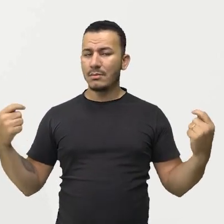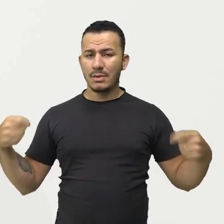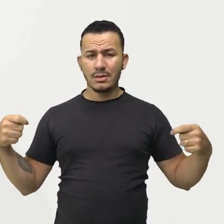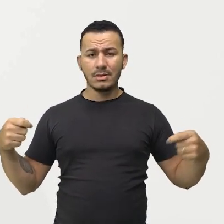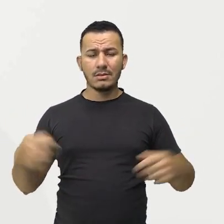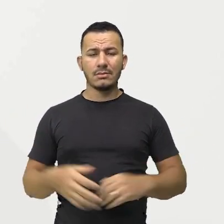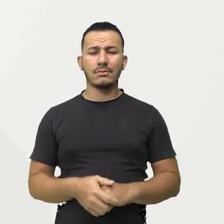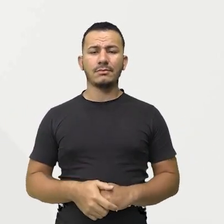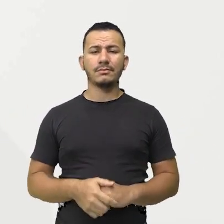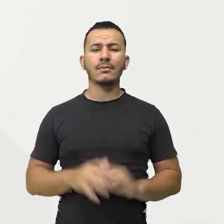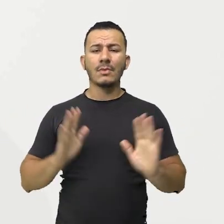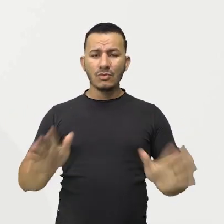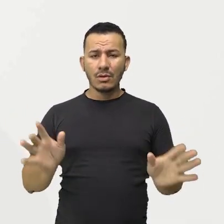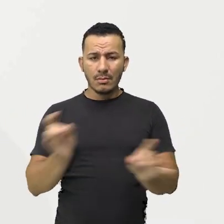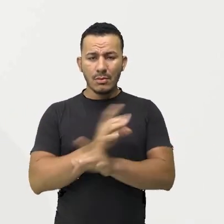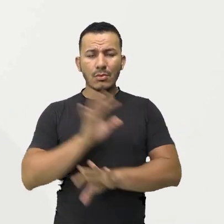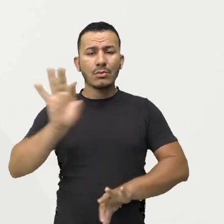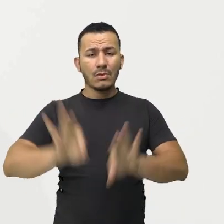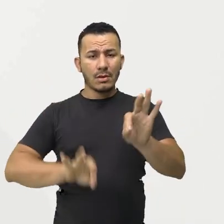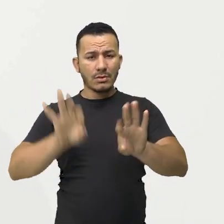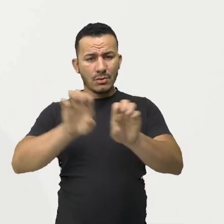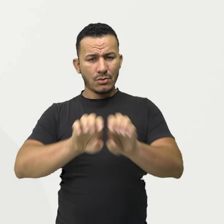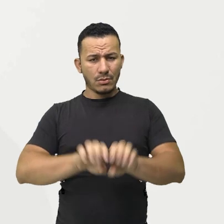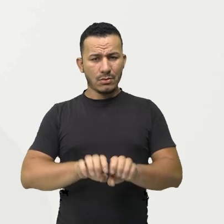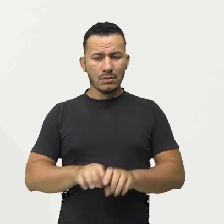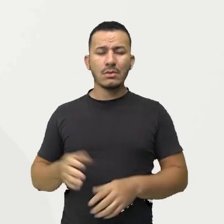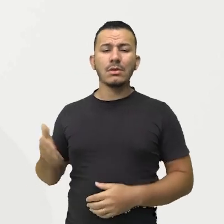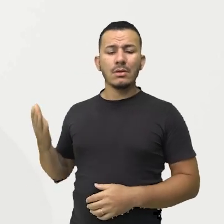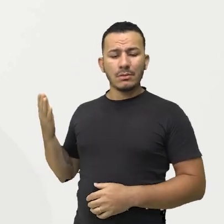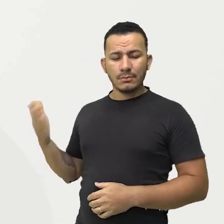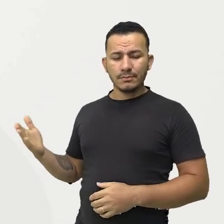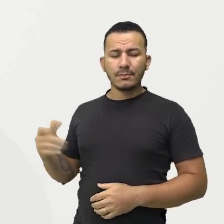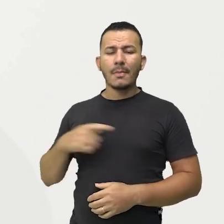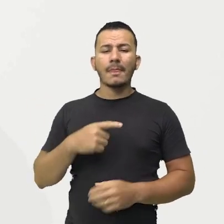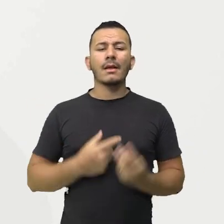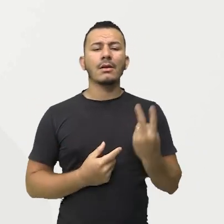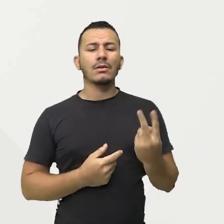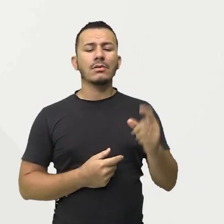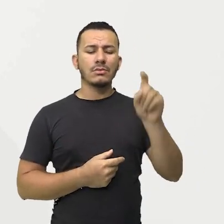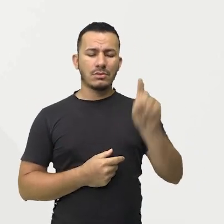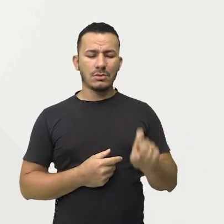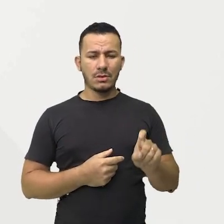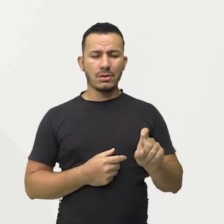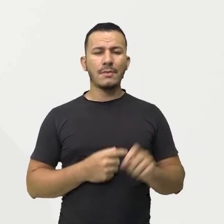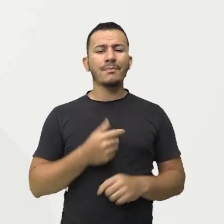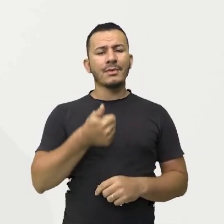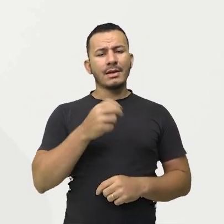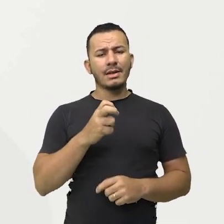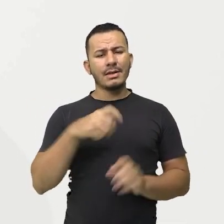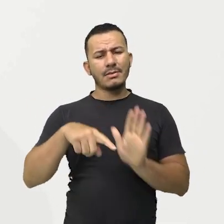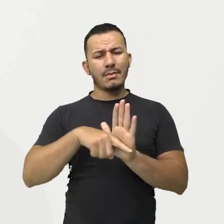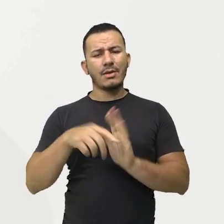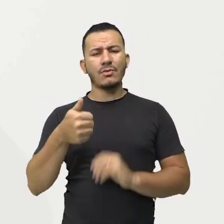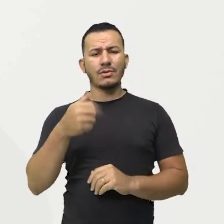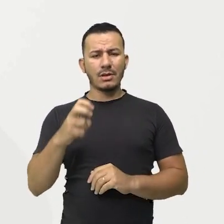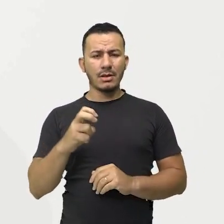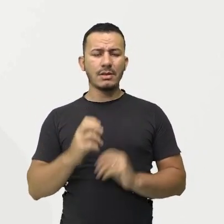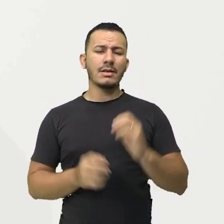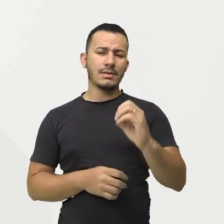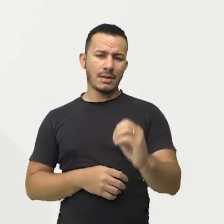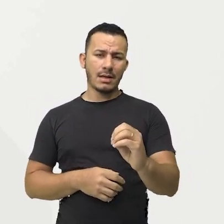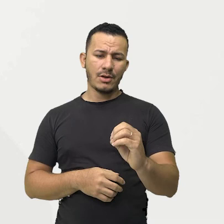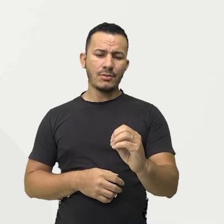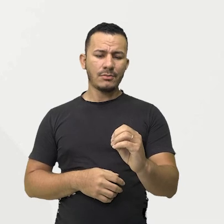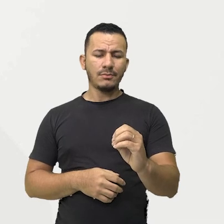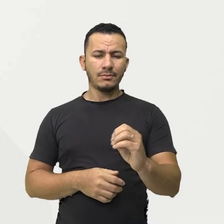tá? Feito isso, pessoal, olha só, ficamos então com 2x, 15 menos 15 dá